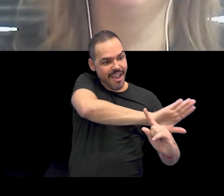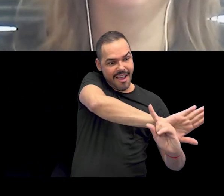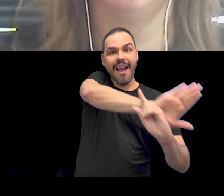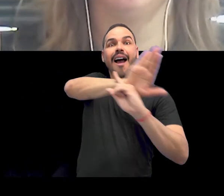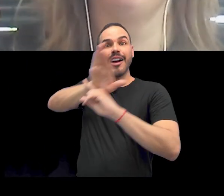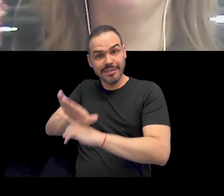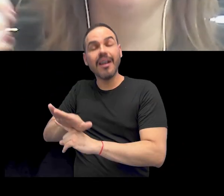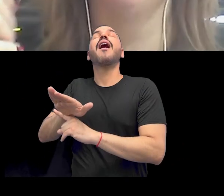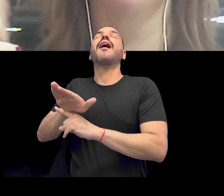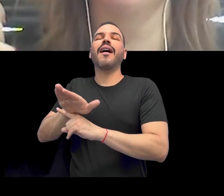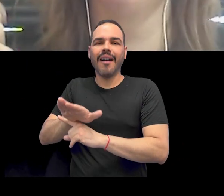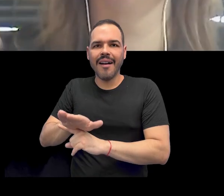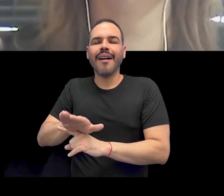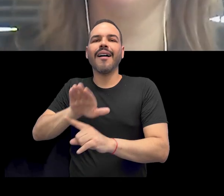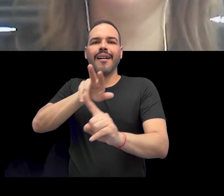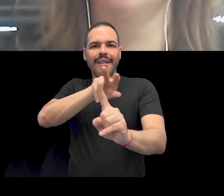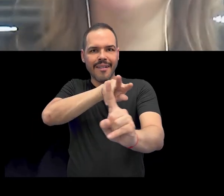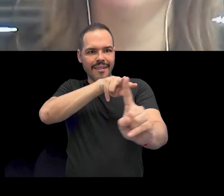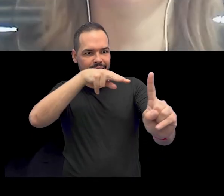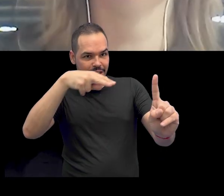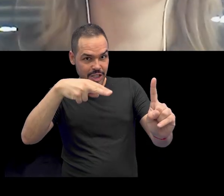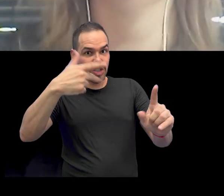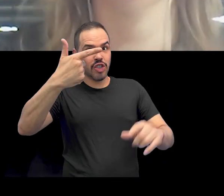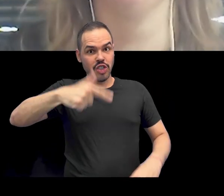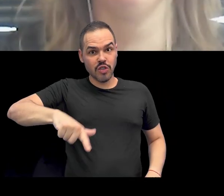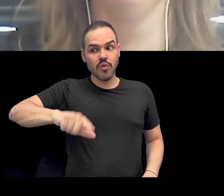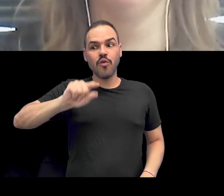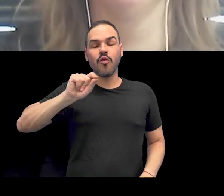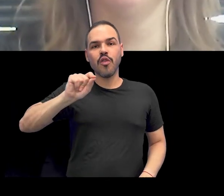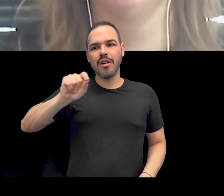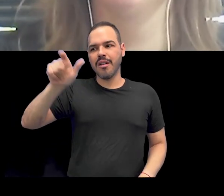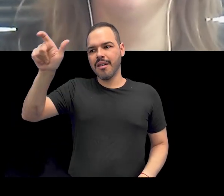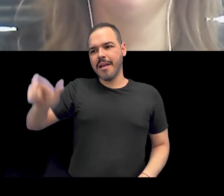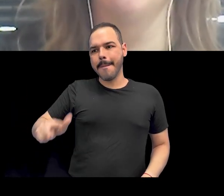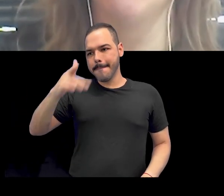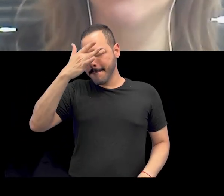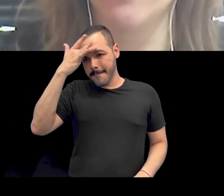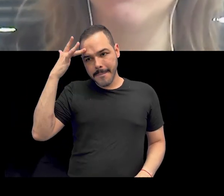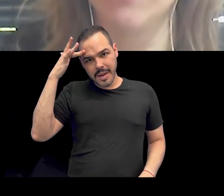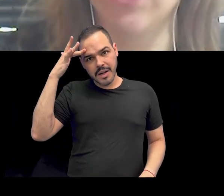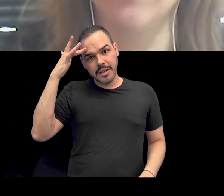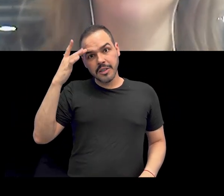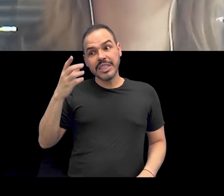olhar a partir da perspectiva da pessoa. Quando é alguma coisa que resolve